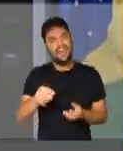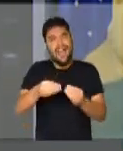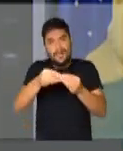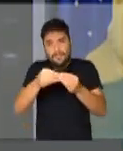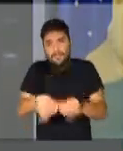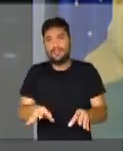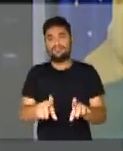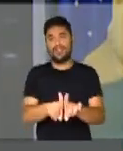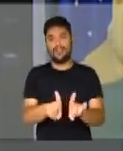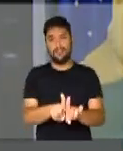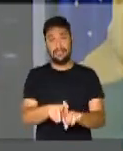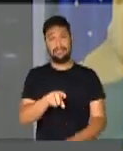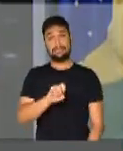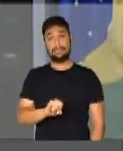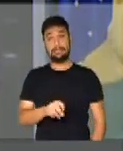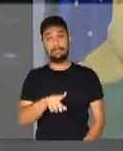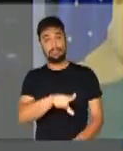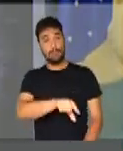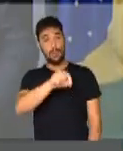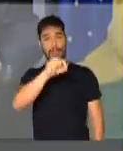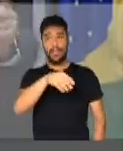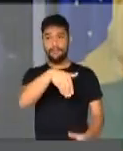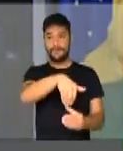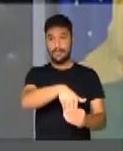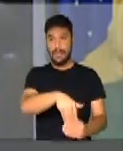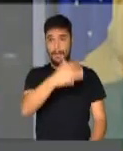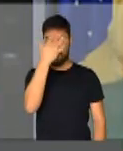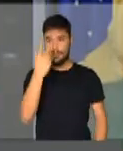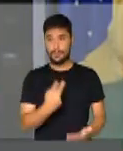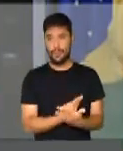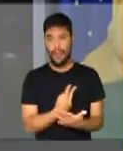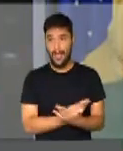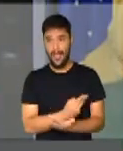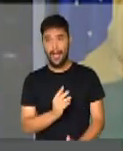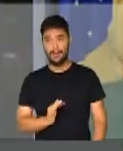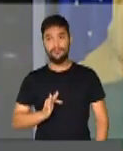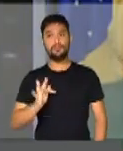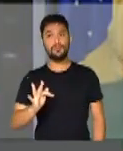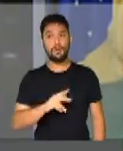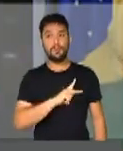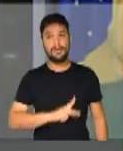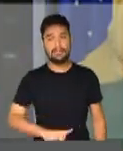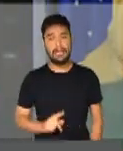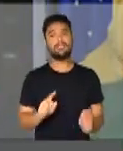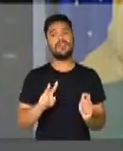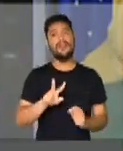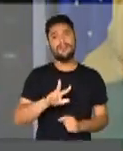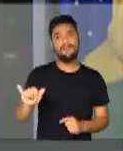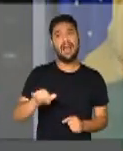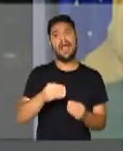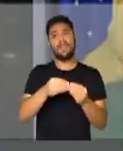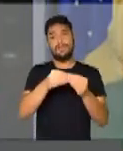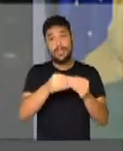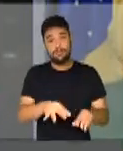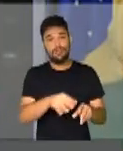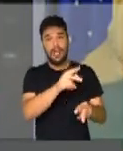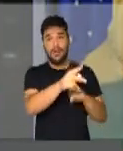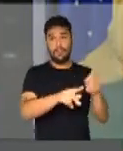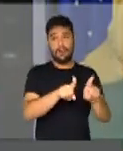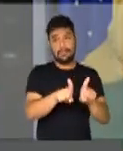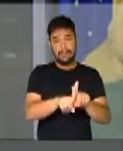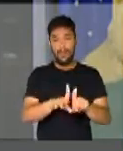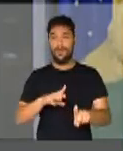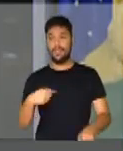quem tiver lá naquela presidência vão também ser de igual forma distribuídos com todos